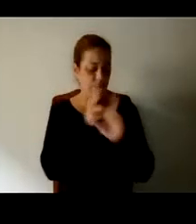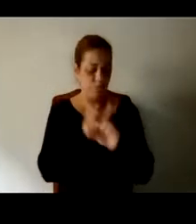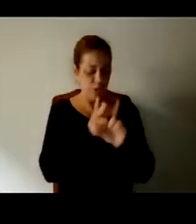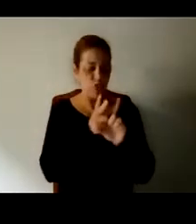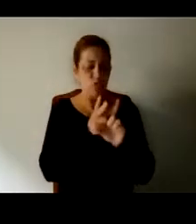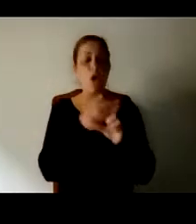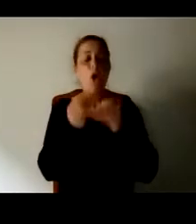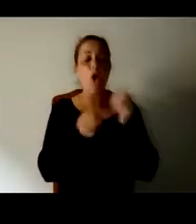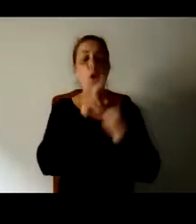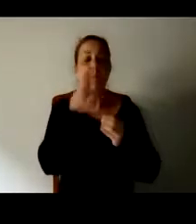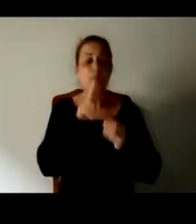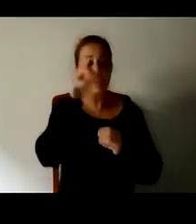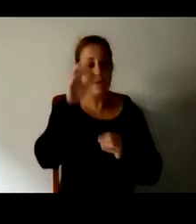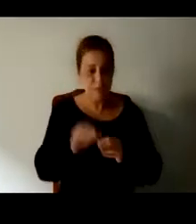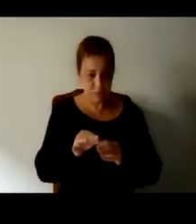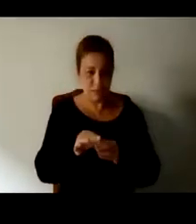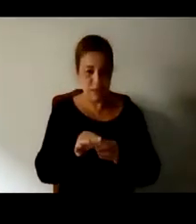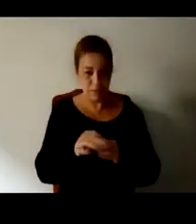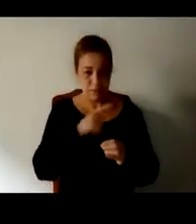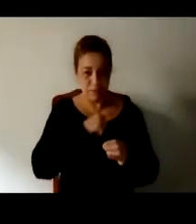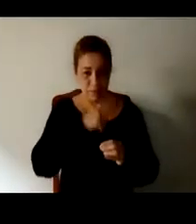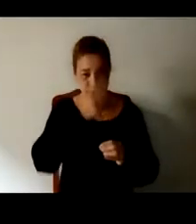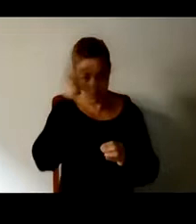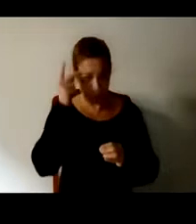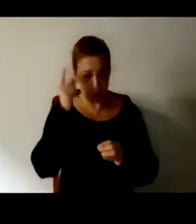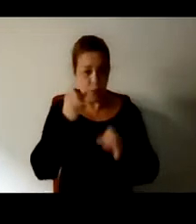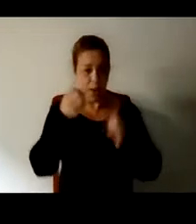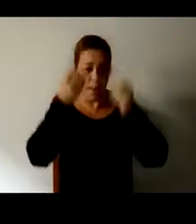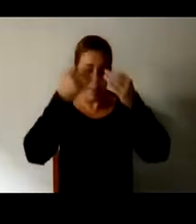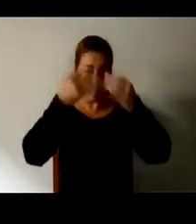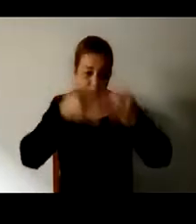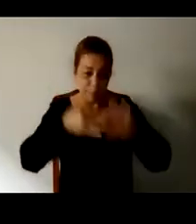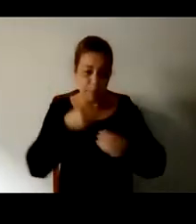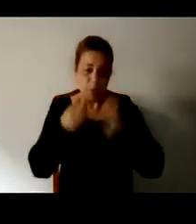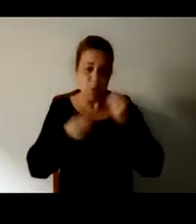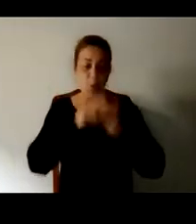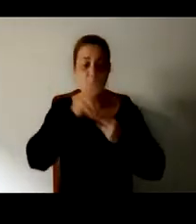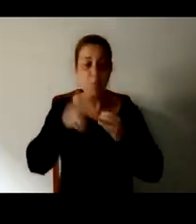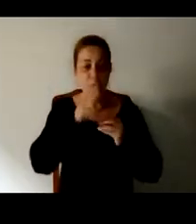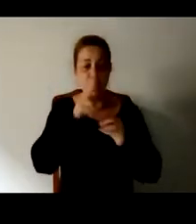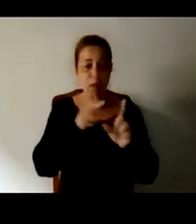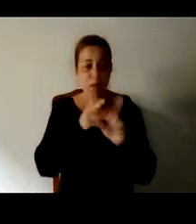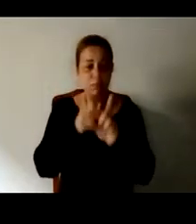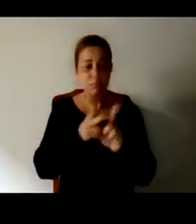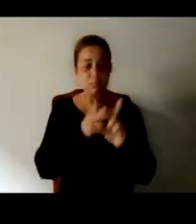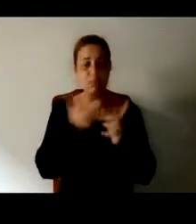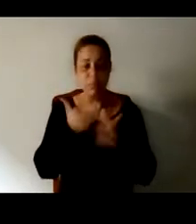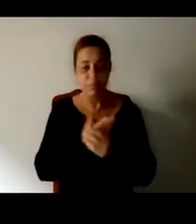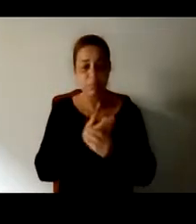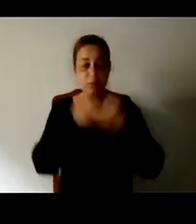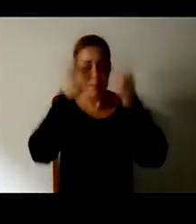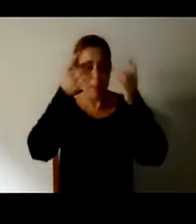ferramenta. É uma pessoa que geralmente entende bem dessa ferramenta que vai estar falando, explicando